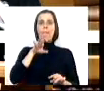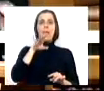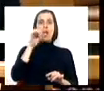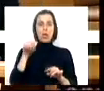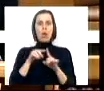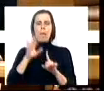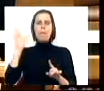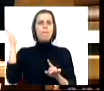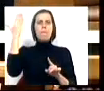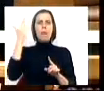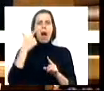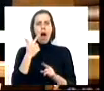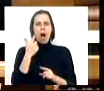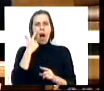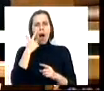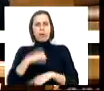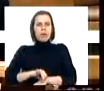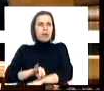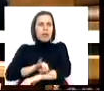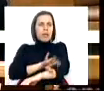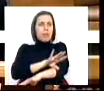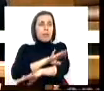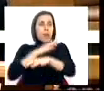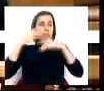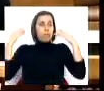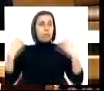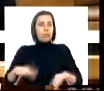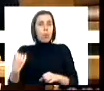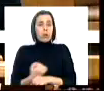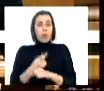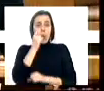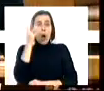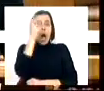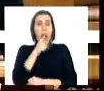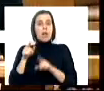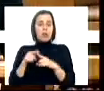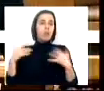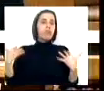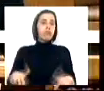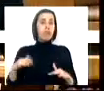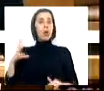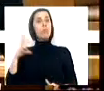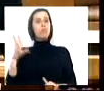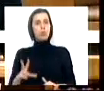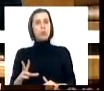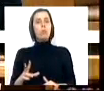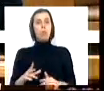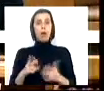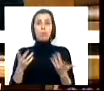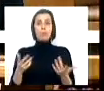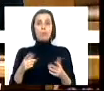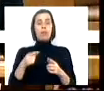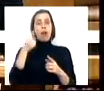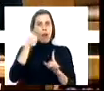constituem uma das mais extensas e impressionantes ofertas do trabalho do artista. E Portugal pega